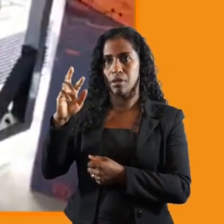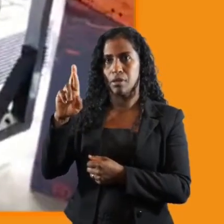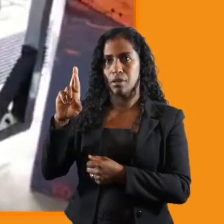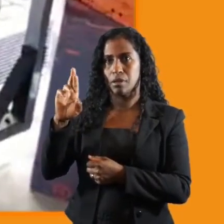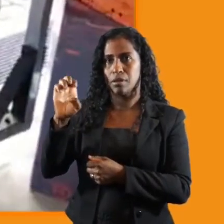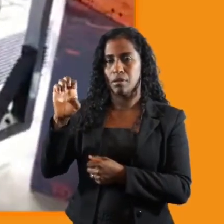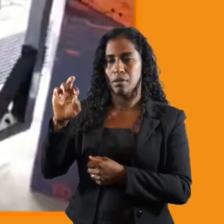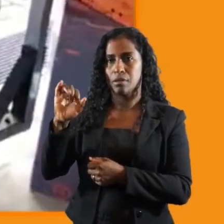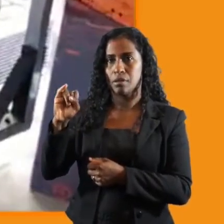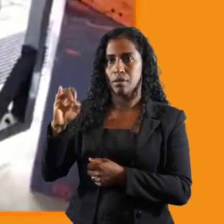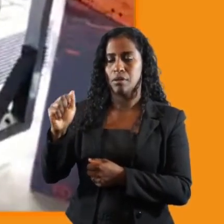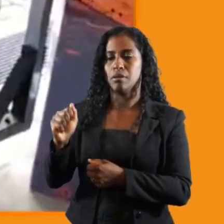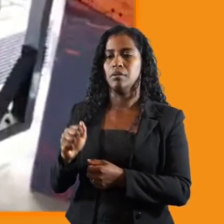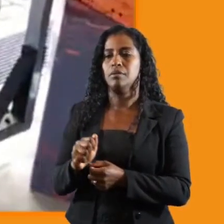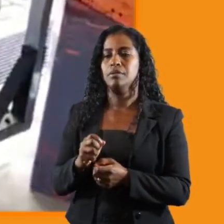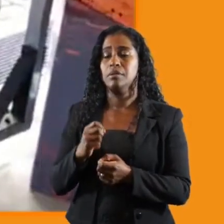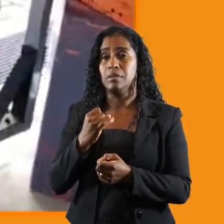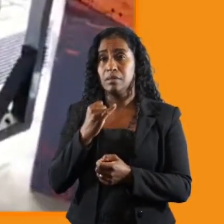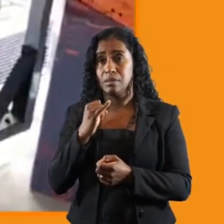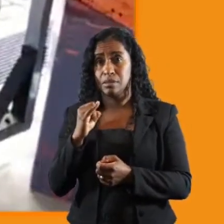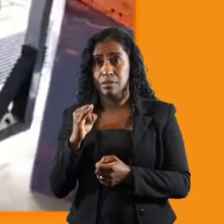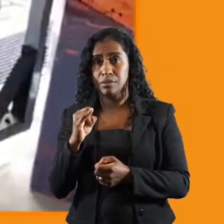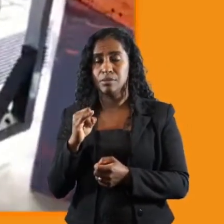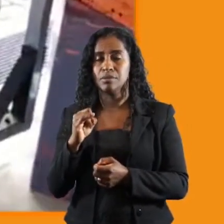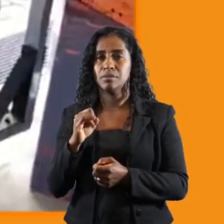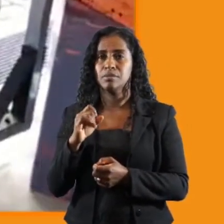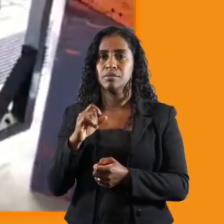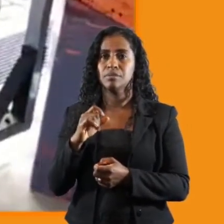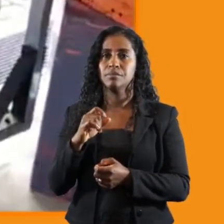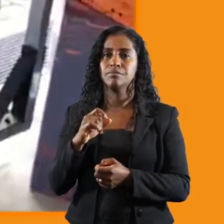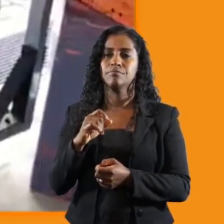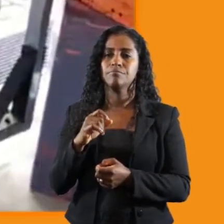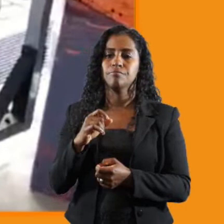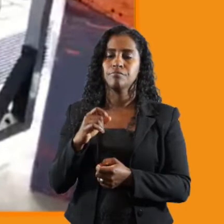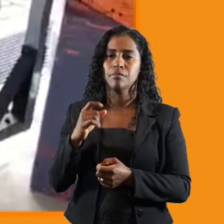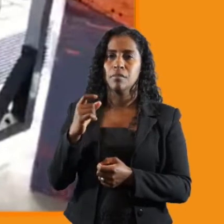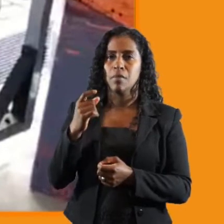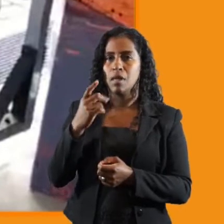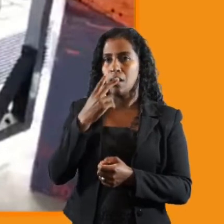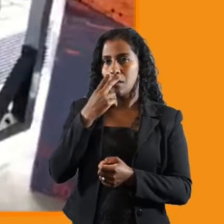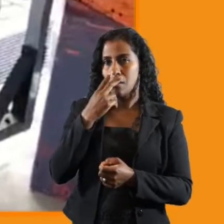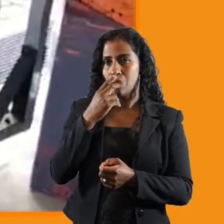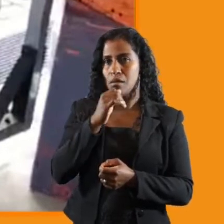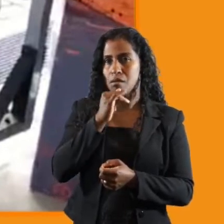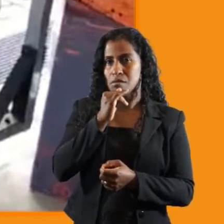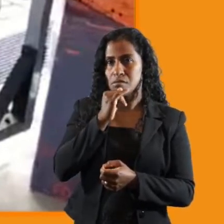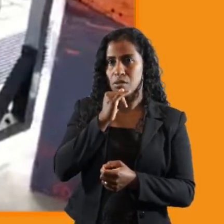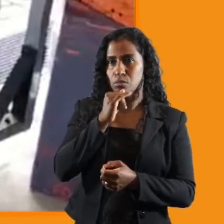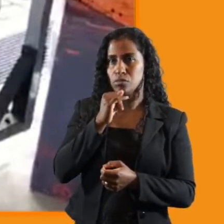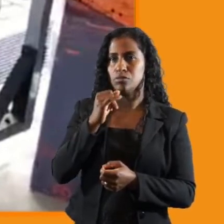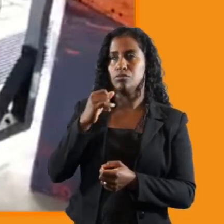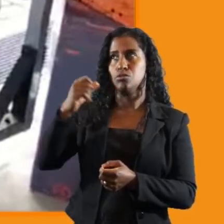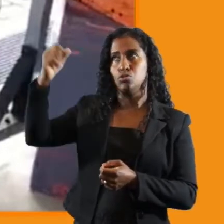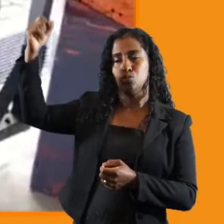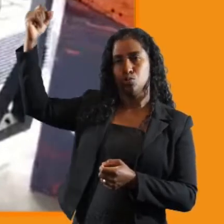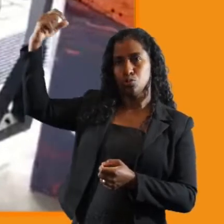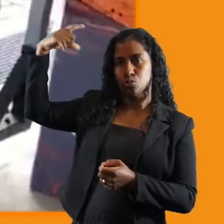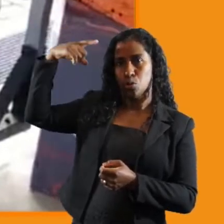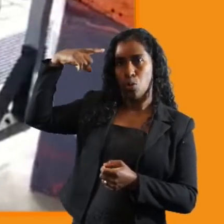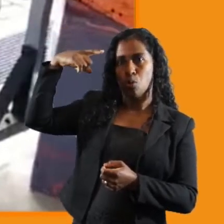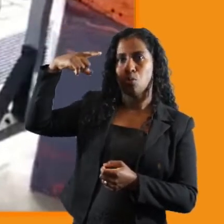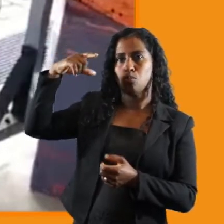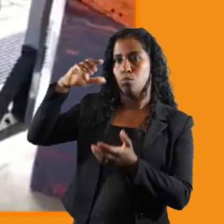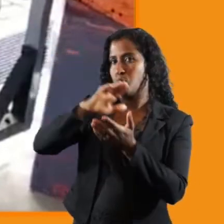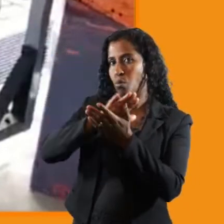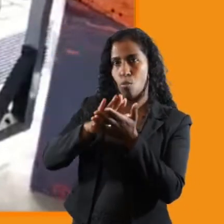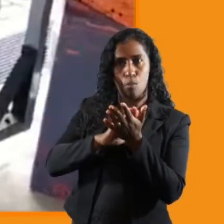sistema que queira ficar 2 dias sem sol, consequentemente eu vou ter um custo maior no conjunto de baterias. Né? E